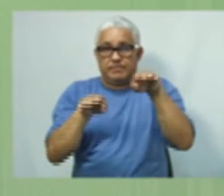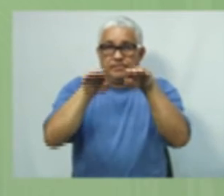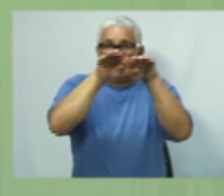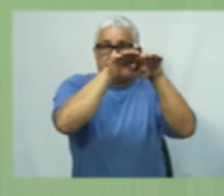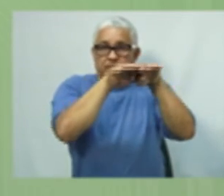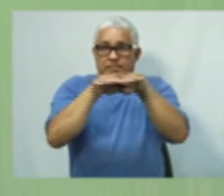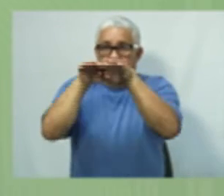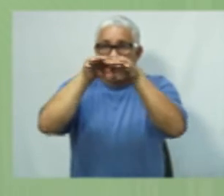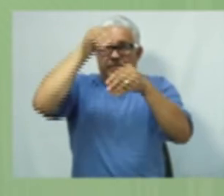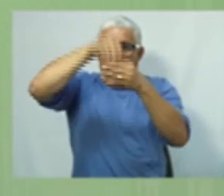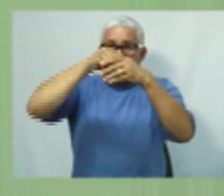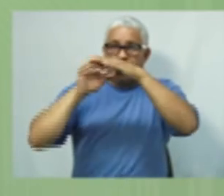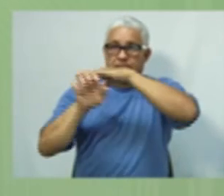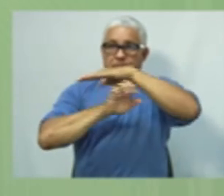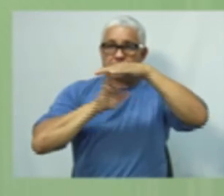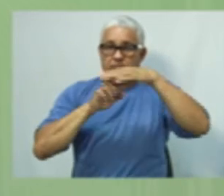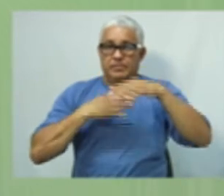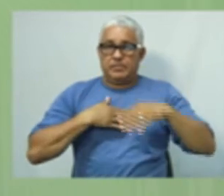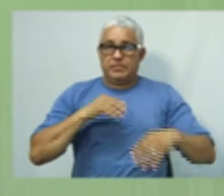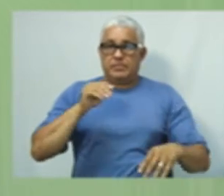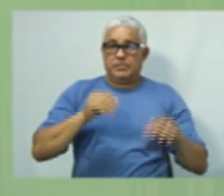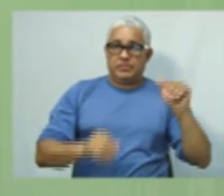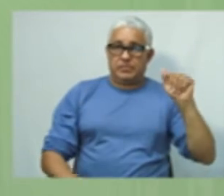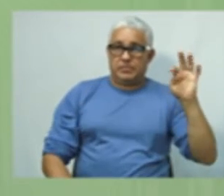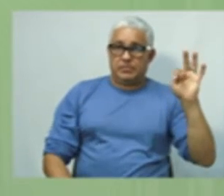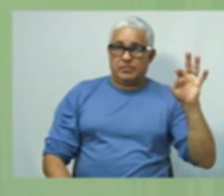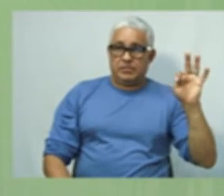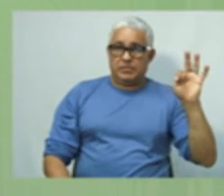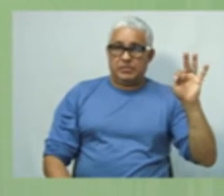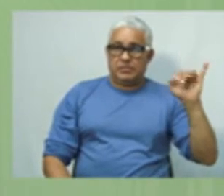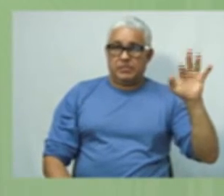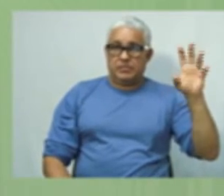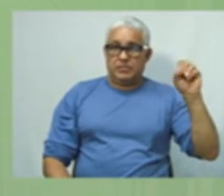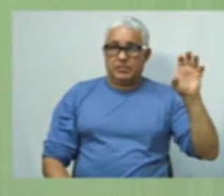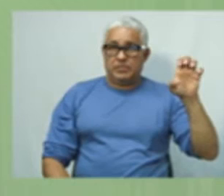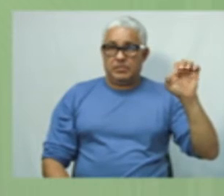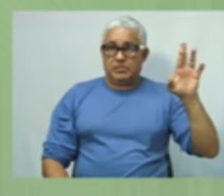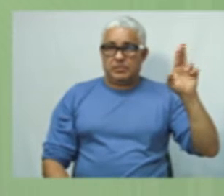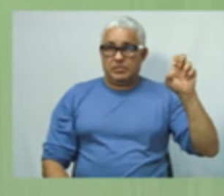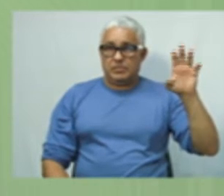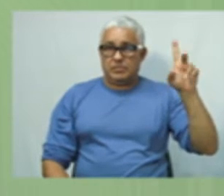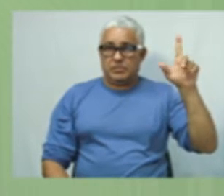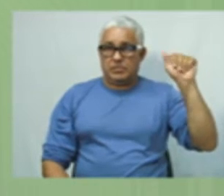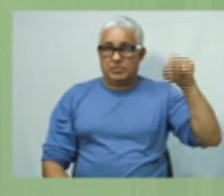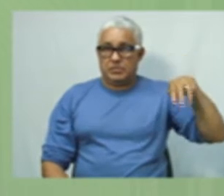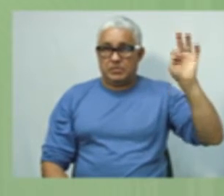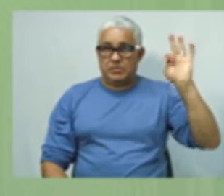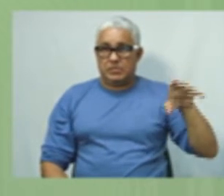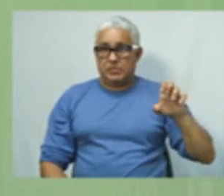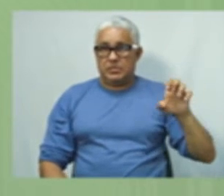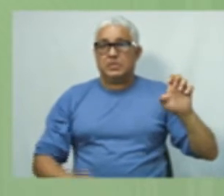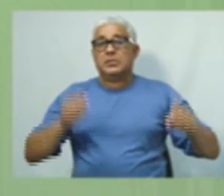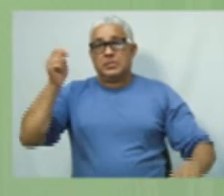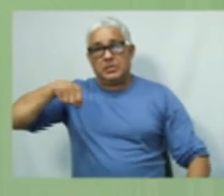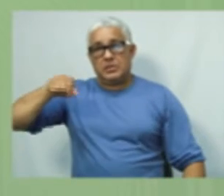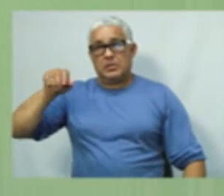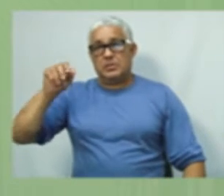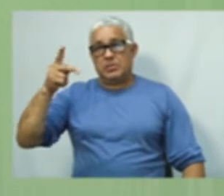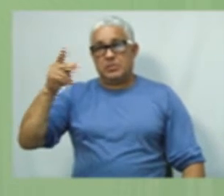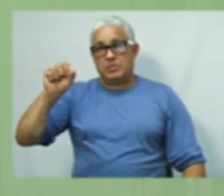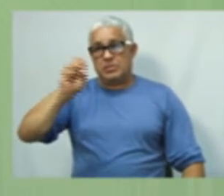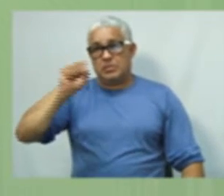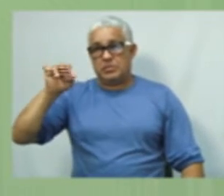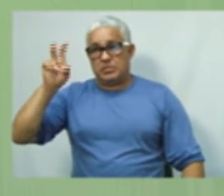empresa, né? Então, aquilo que está no meu ativo circulante, eu tenho condições de cumprir com o meu passivo? Tem ou não tem? Por onde